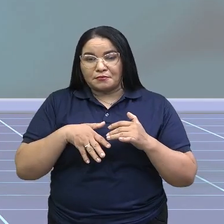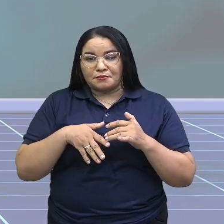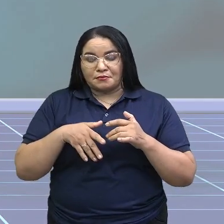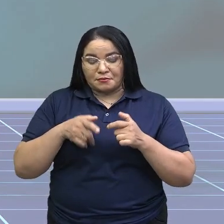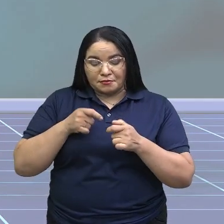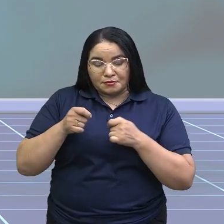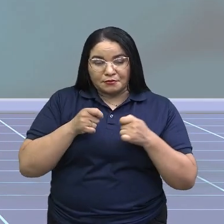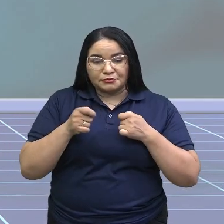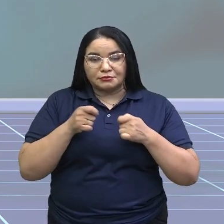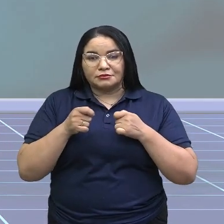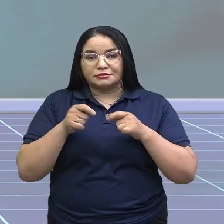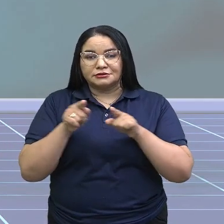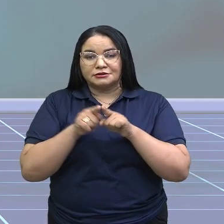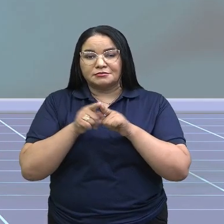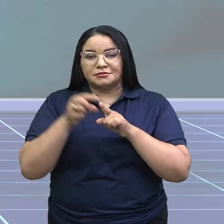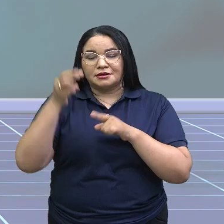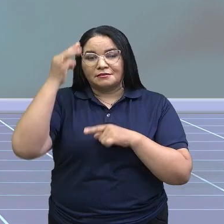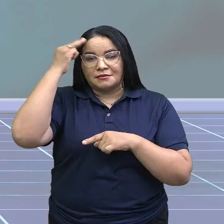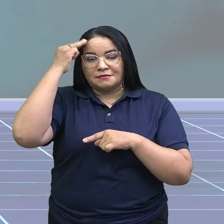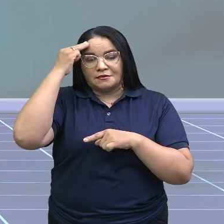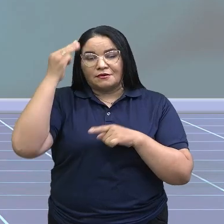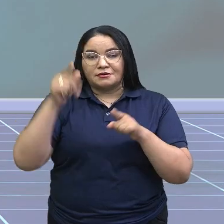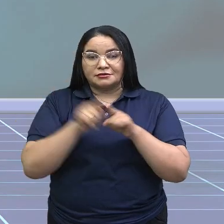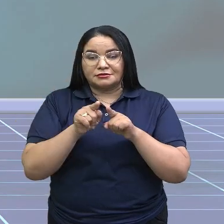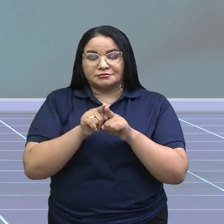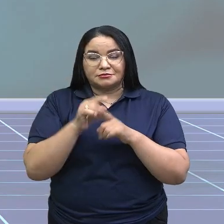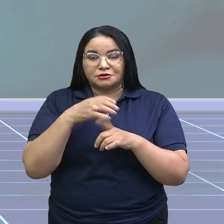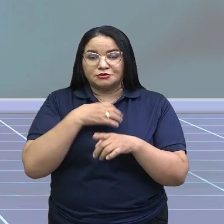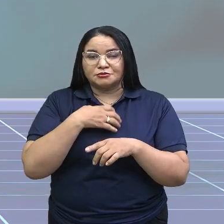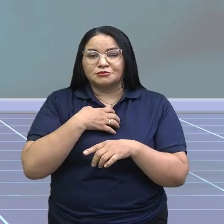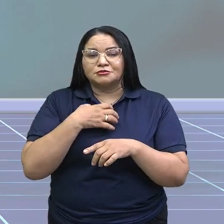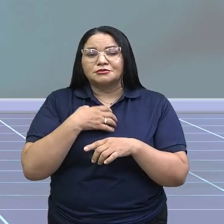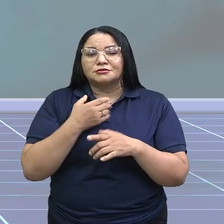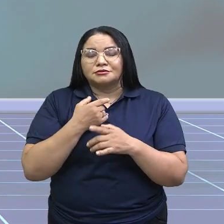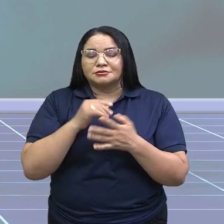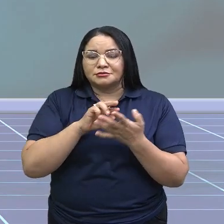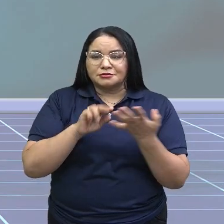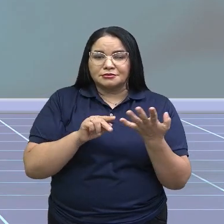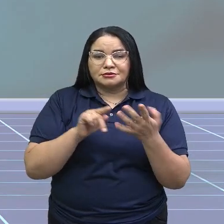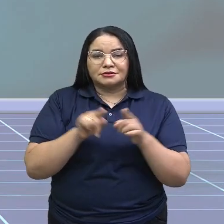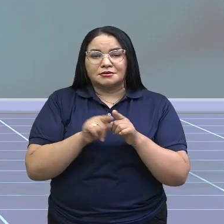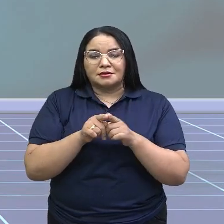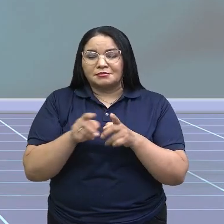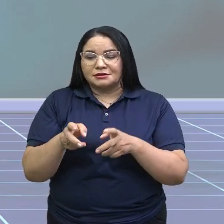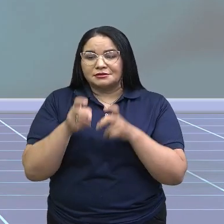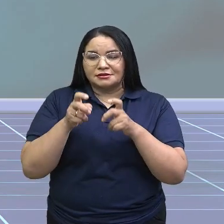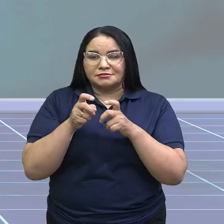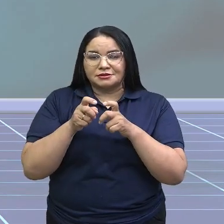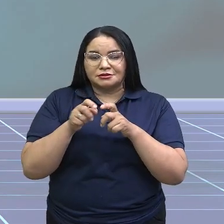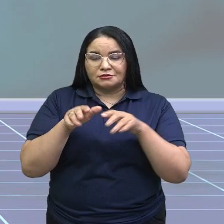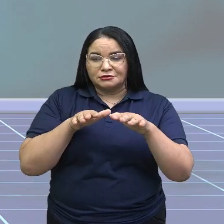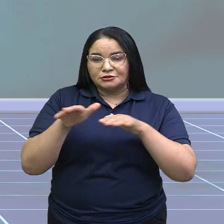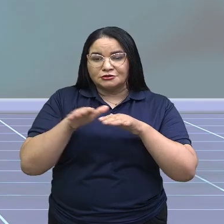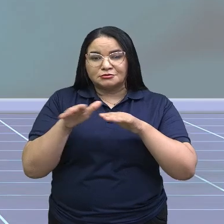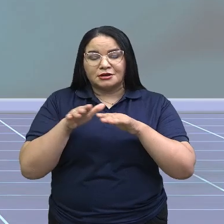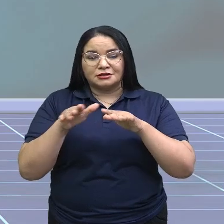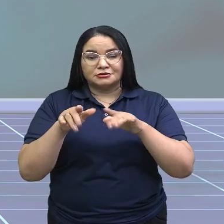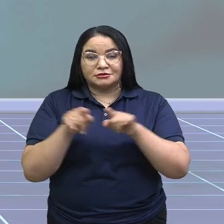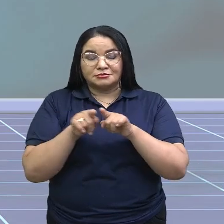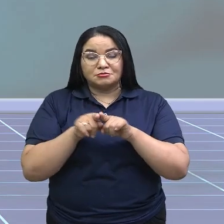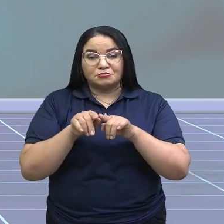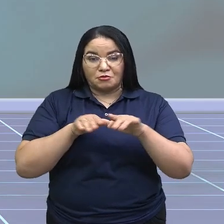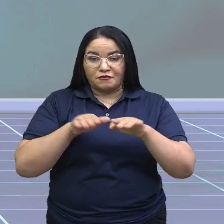está relacionado com a memória, com a personalidade, com a percepção do espaço, né? Com os movimentos que o nosso